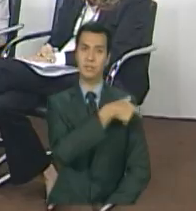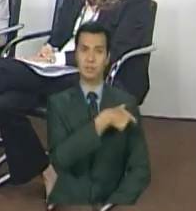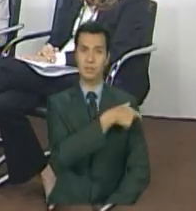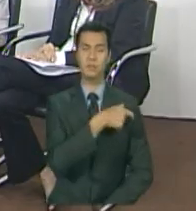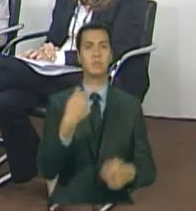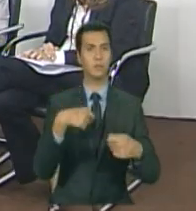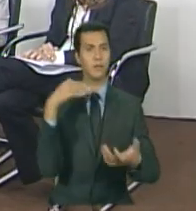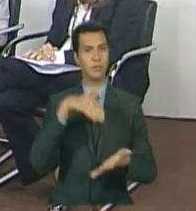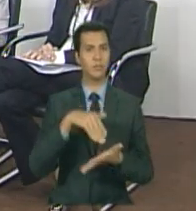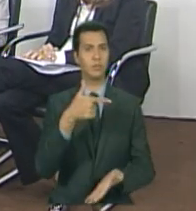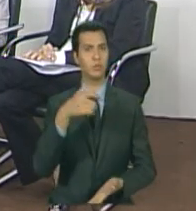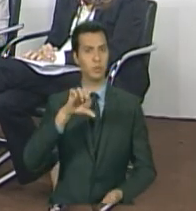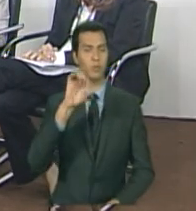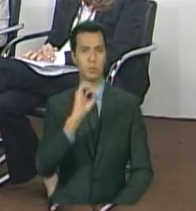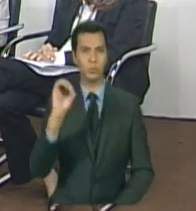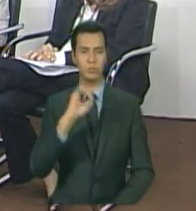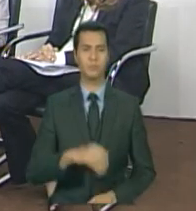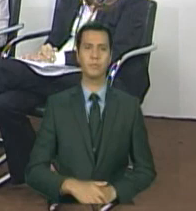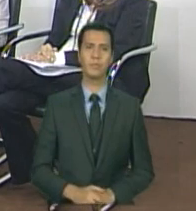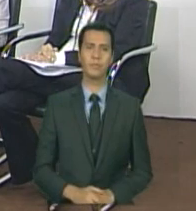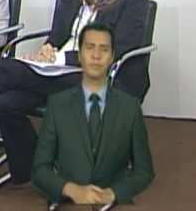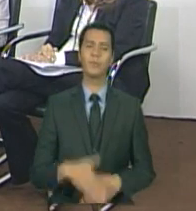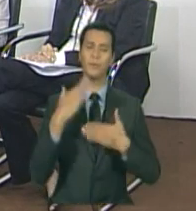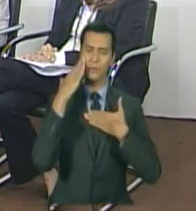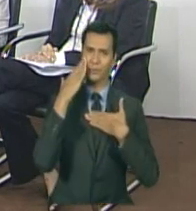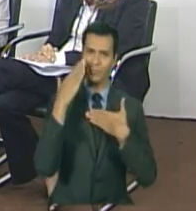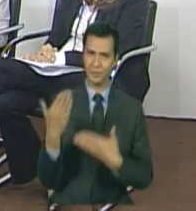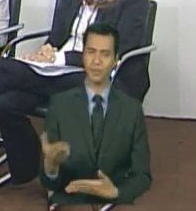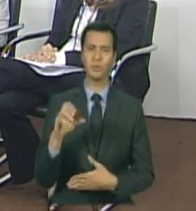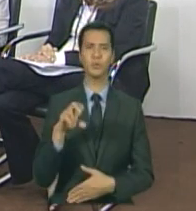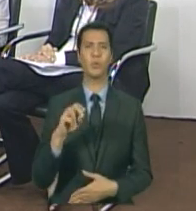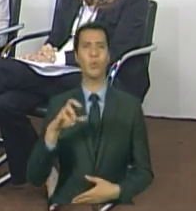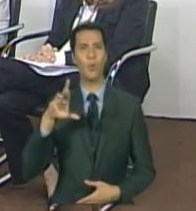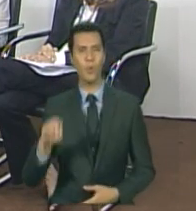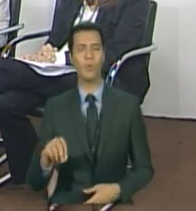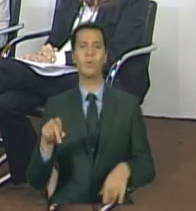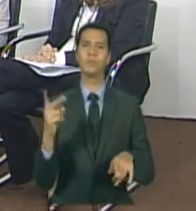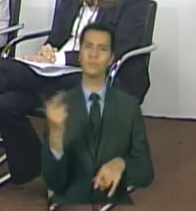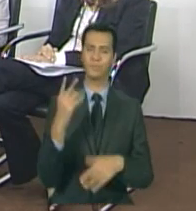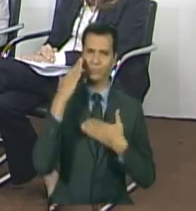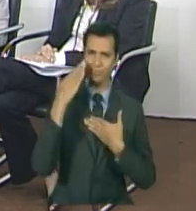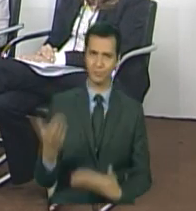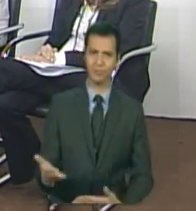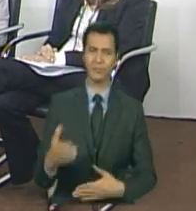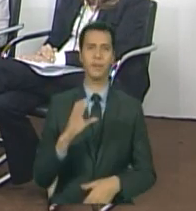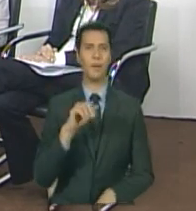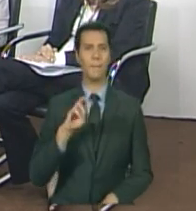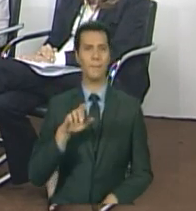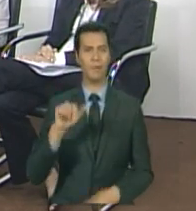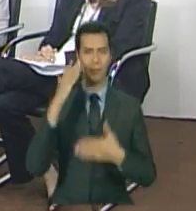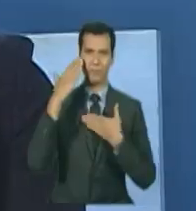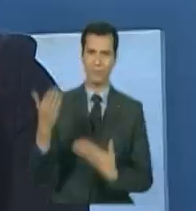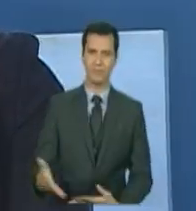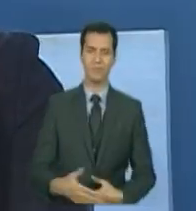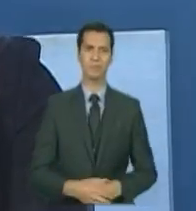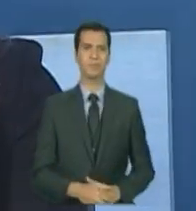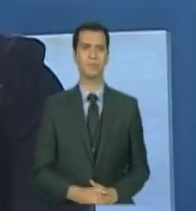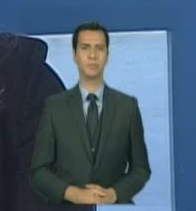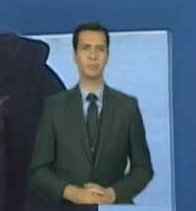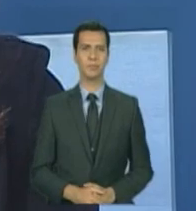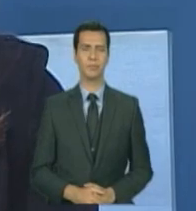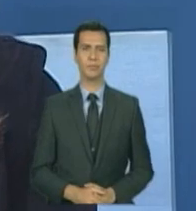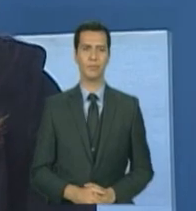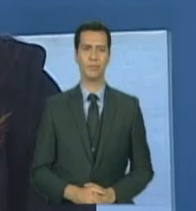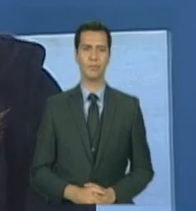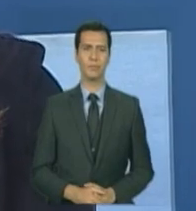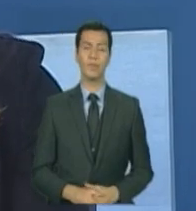Muito obrigada pela participação de vocês na teleconferência. Socorro, de novo, mais uma vez, muito obrigada. Camila, obrigada. Muito obrigada. Bom,